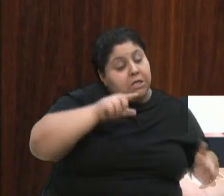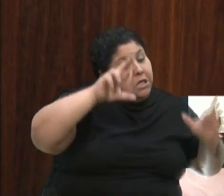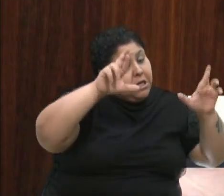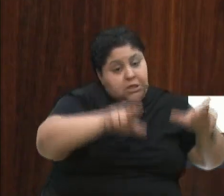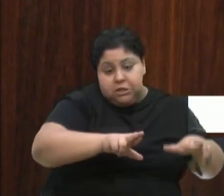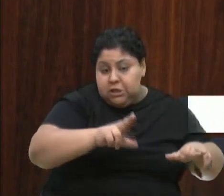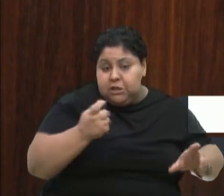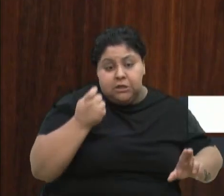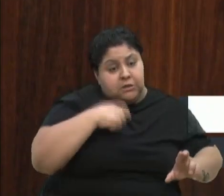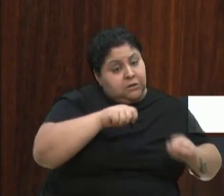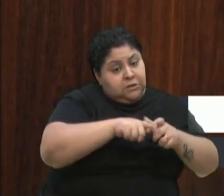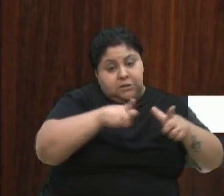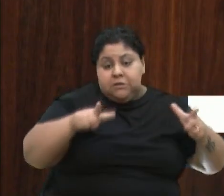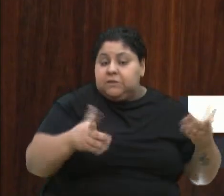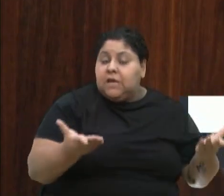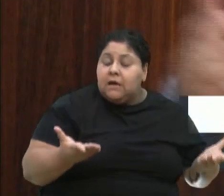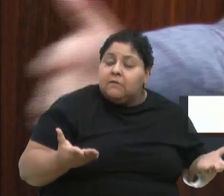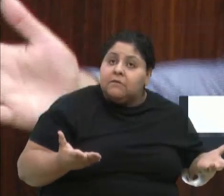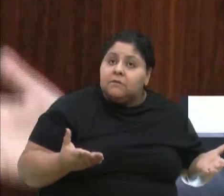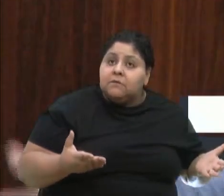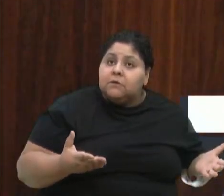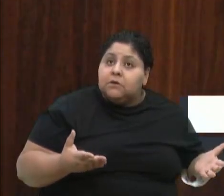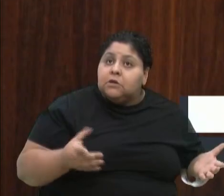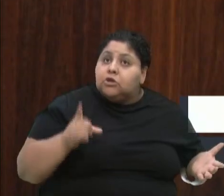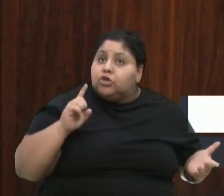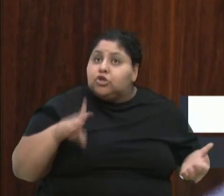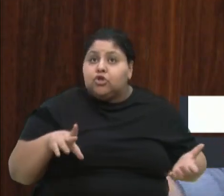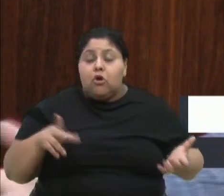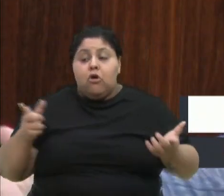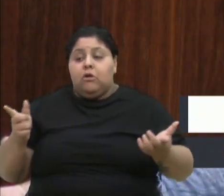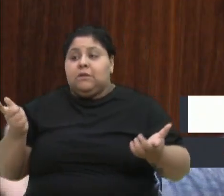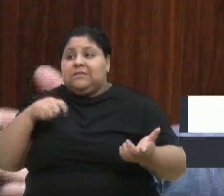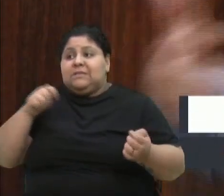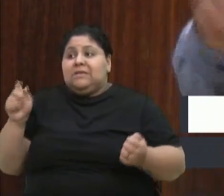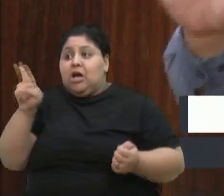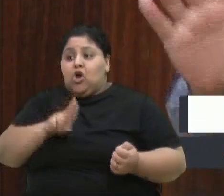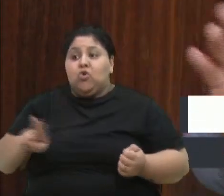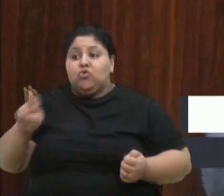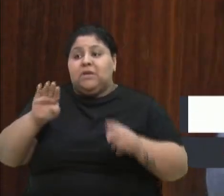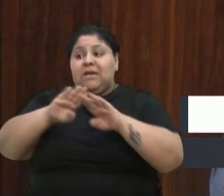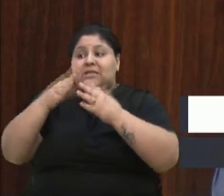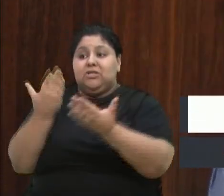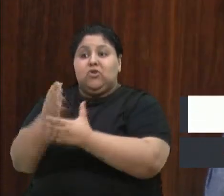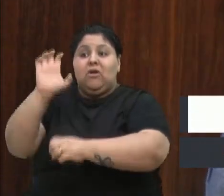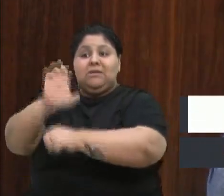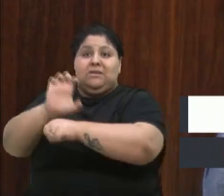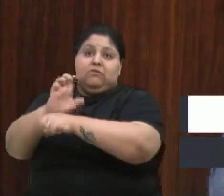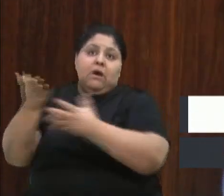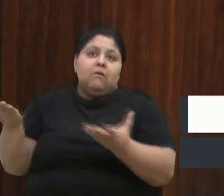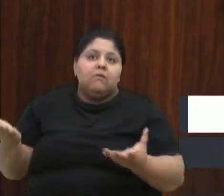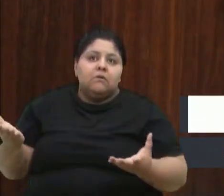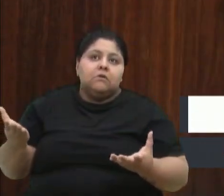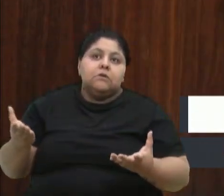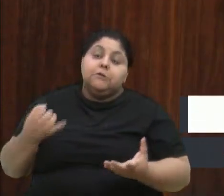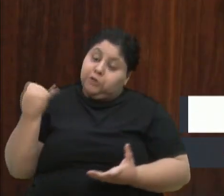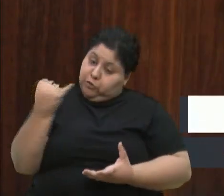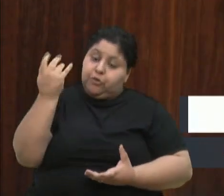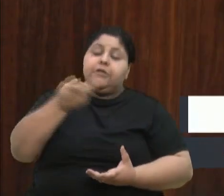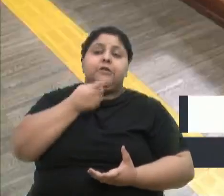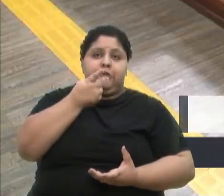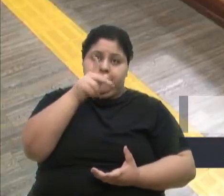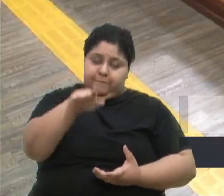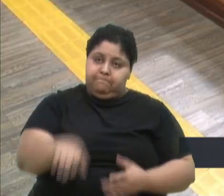quero colocar nesse bolo a Escola de Educação Infantil Belo Horizonte. Eu tenho uma informação que a ex-secretária, inclusive,